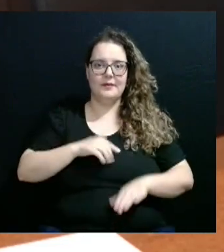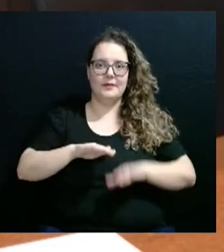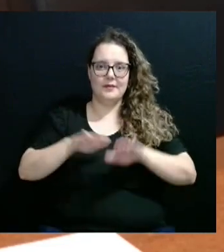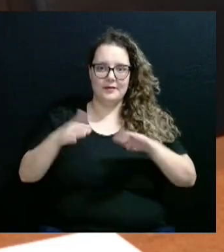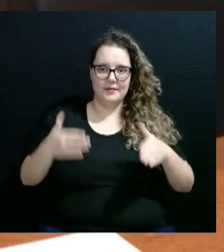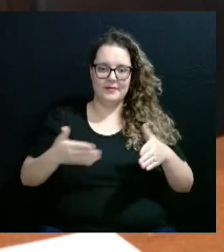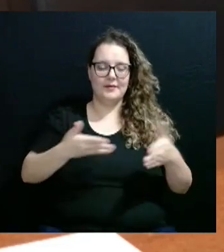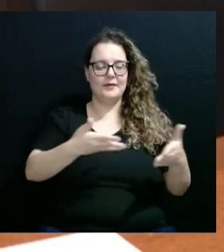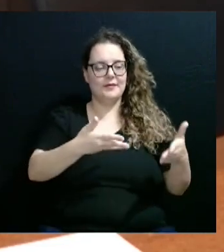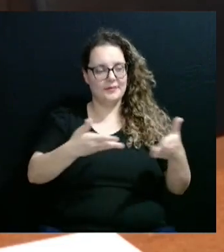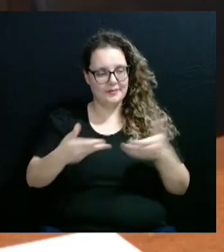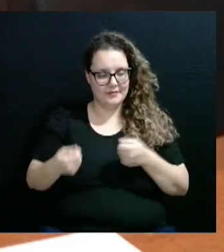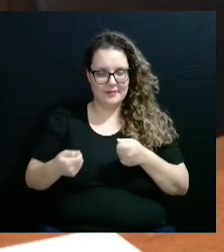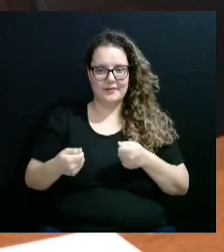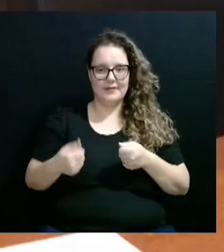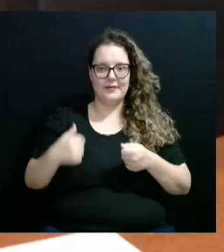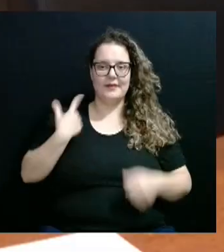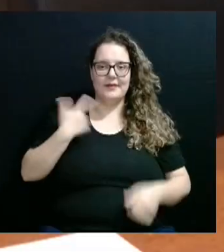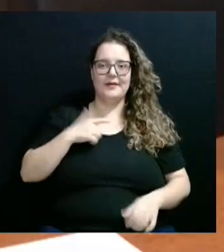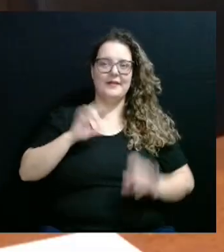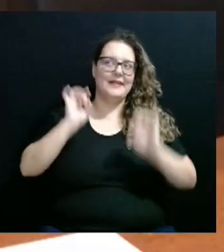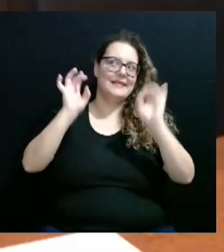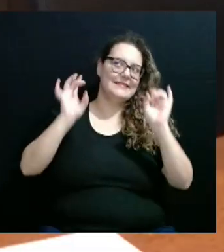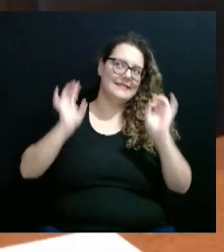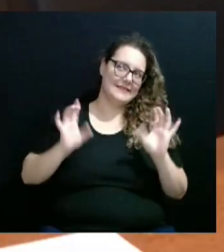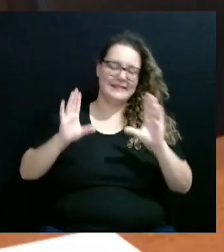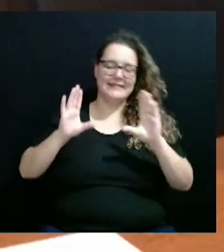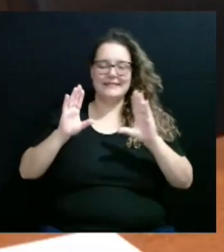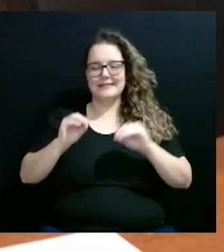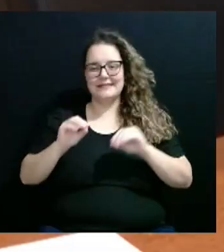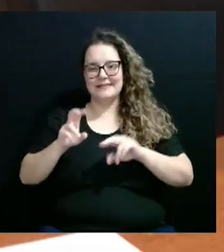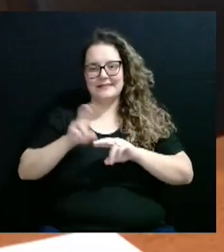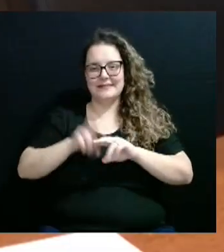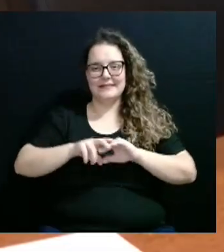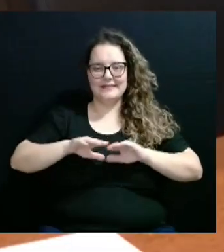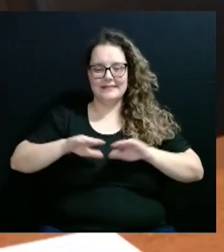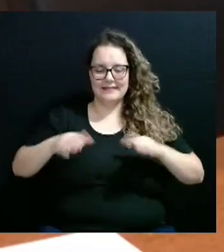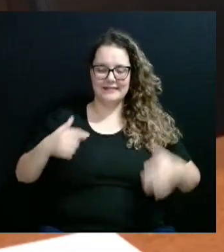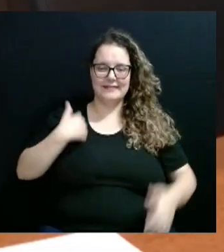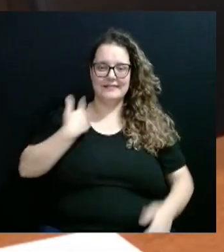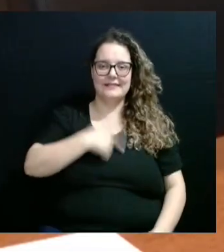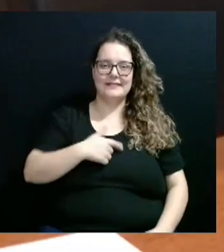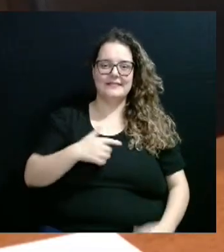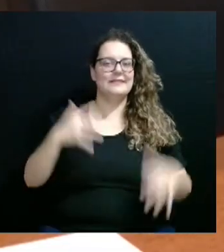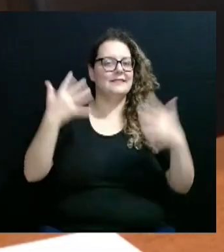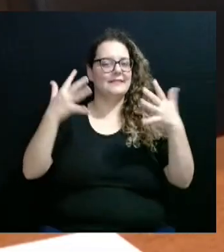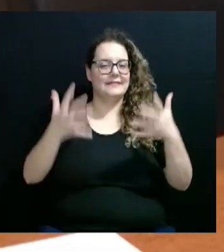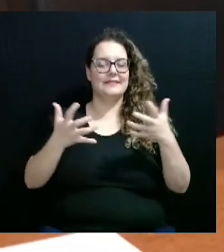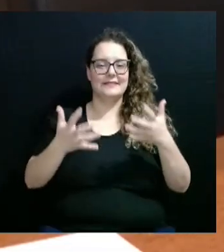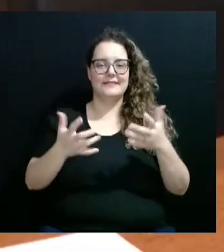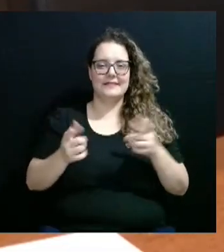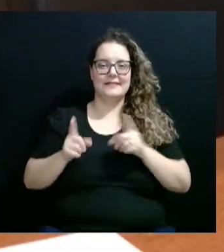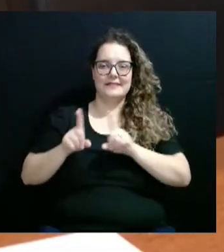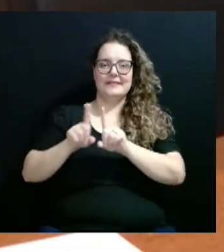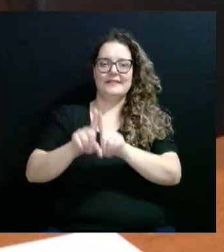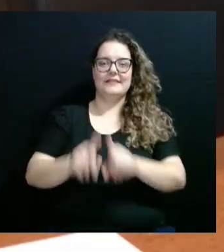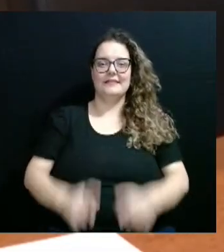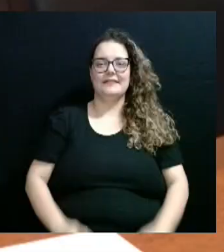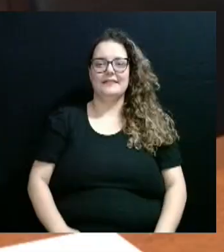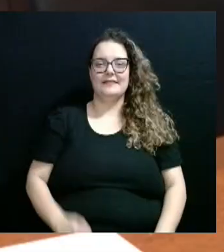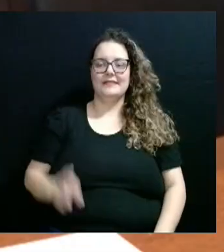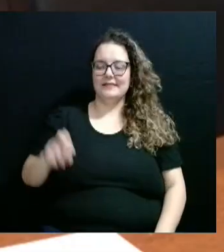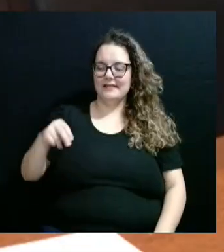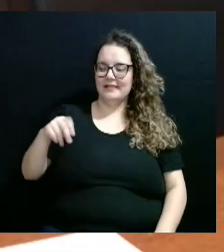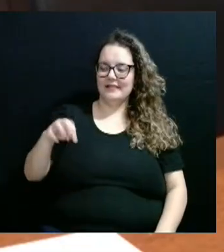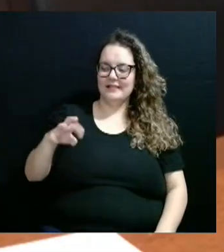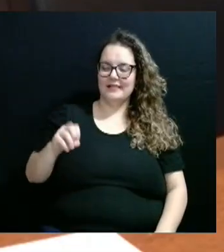nossa estrela da noite aqui para sentar conosco, e quero bastante aplauso para o nosso companheiro Renato Freitas,